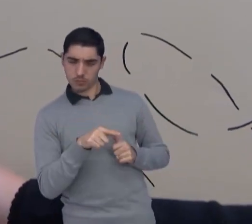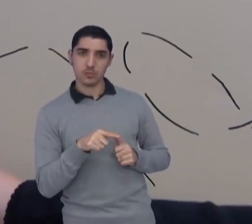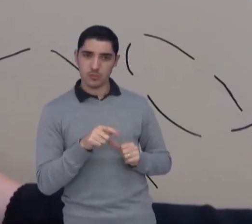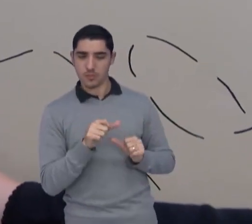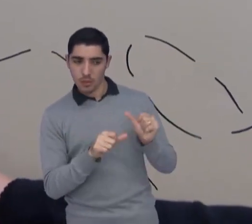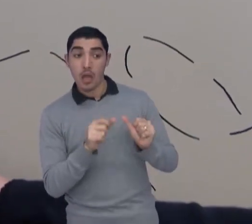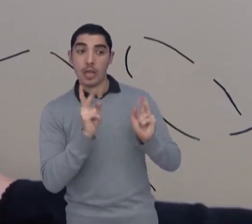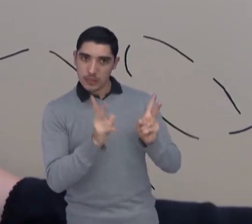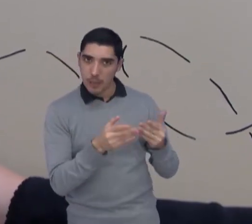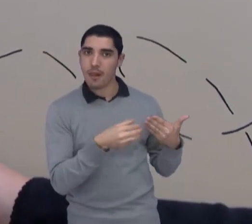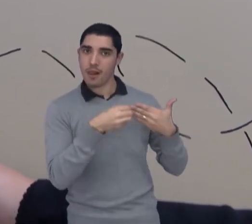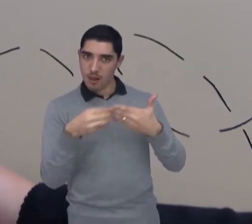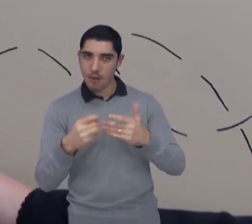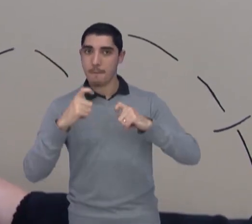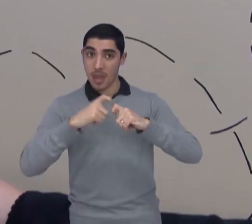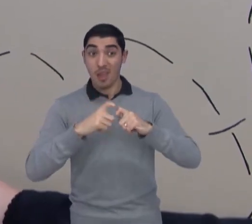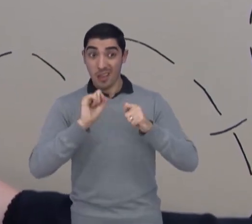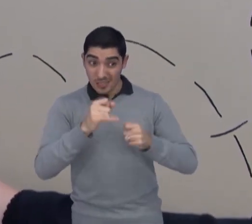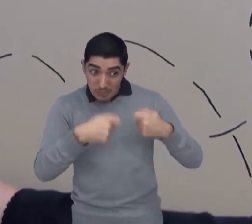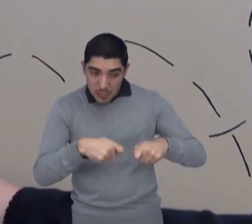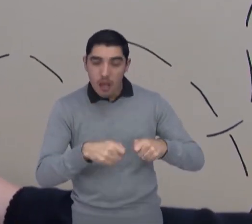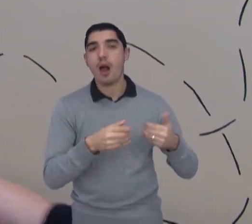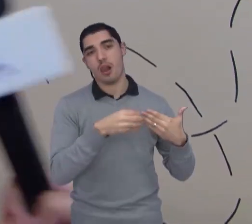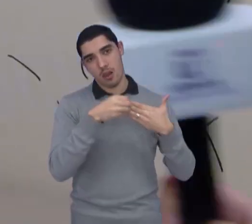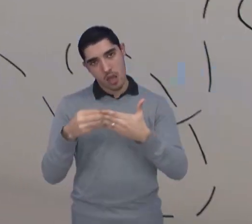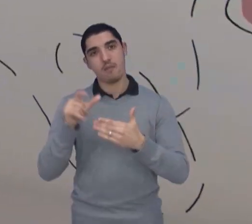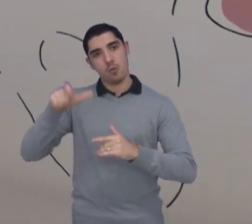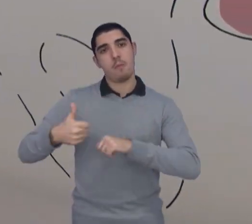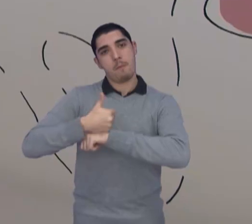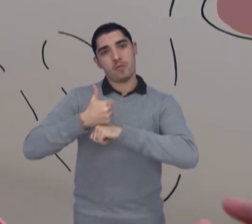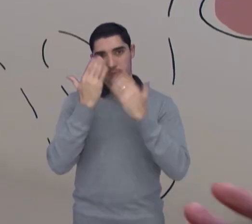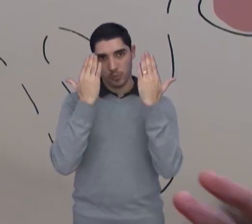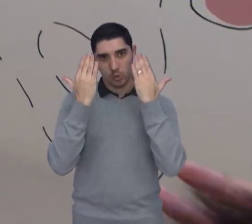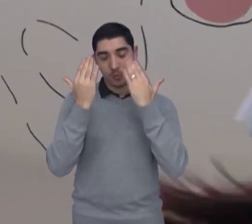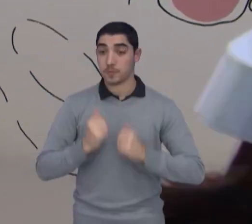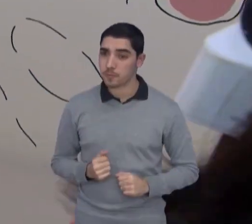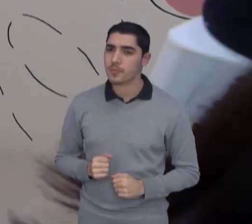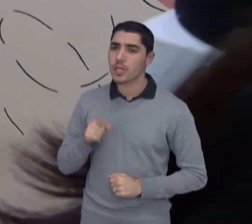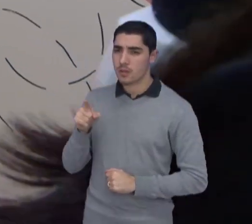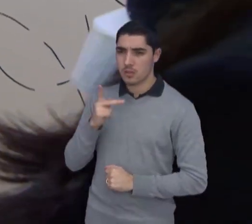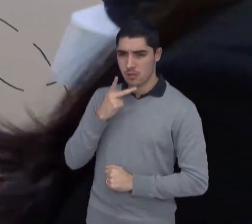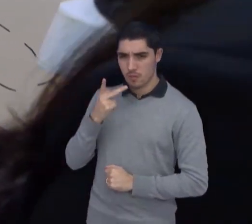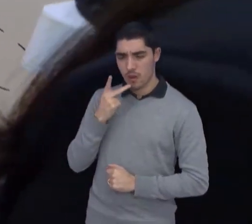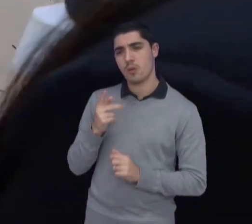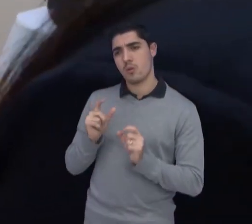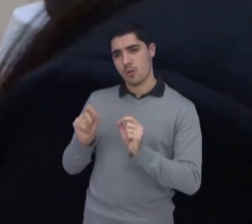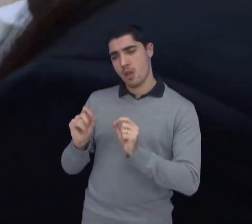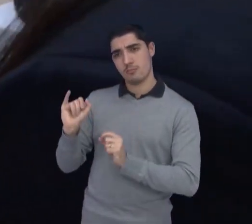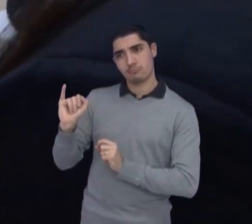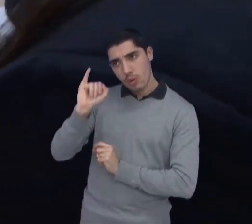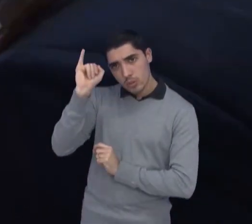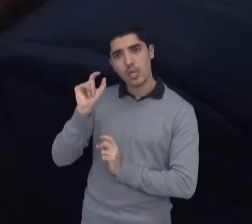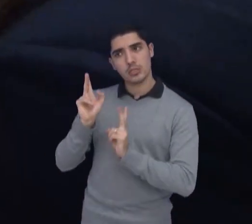um ebiatra. E se necessário, a gente encaminha para o psicólogo. E, doutora, você já comentou um pouquinho também, né, da importância de manter